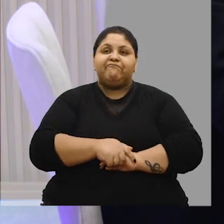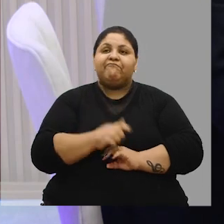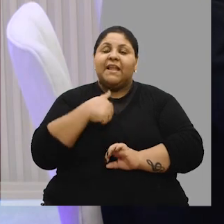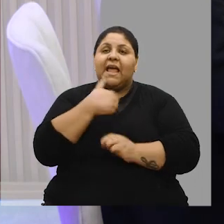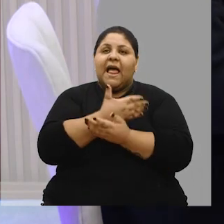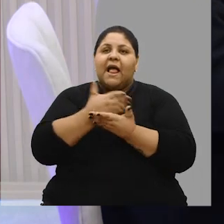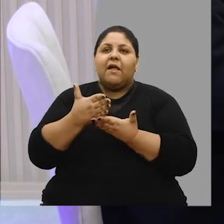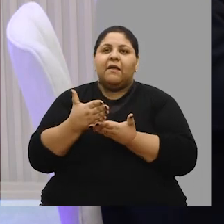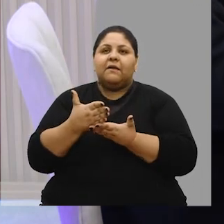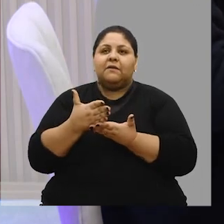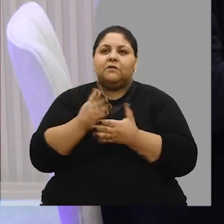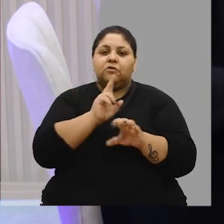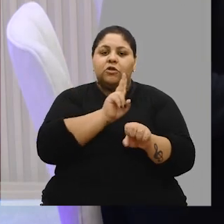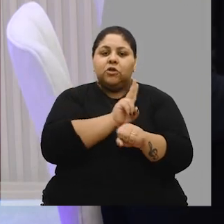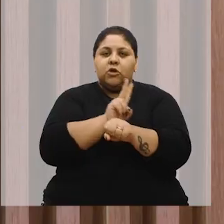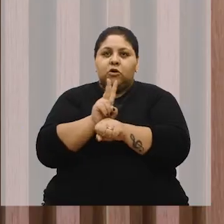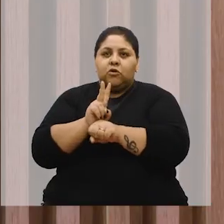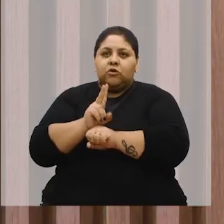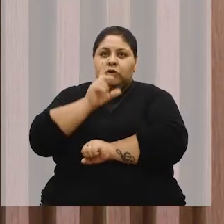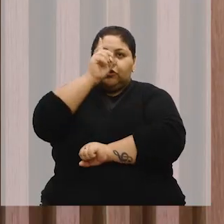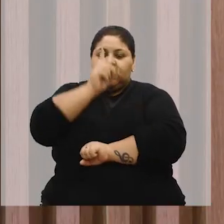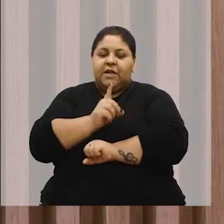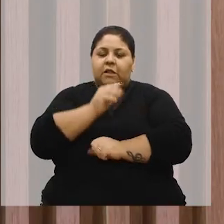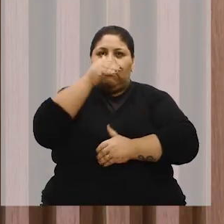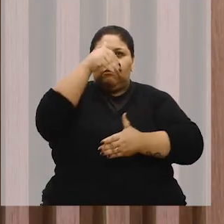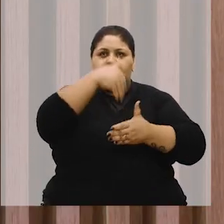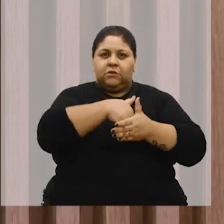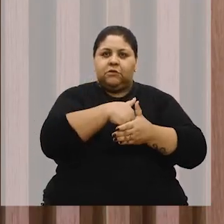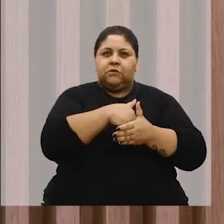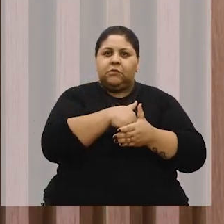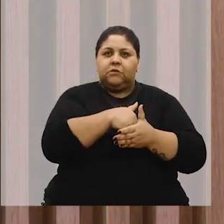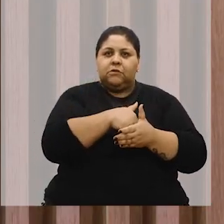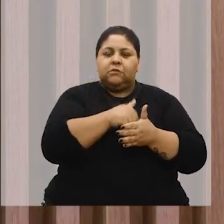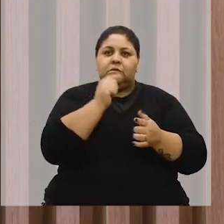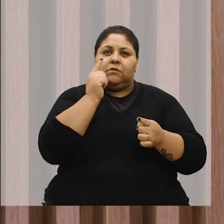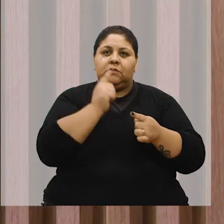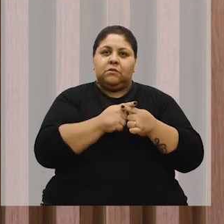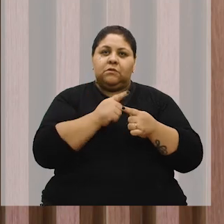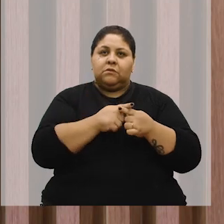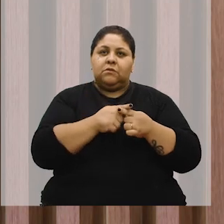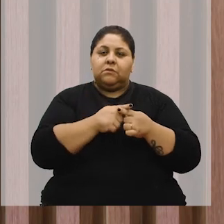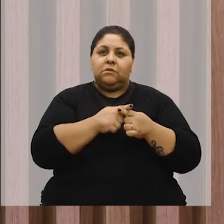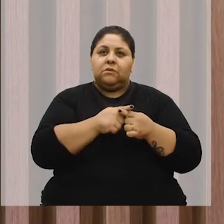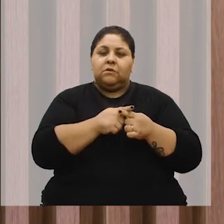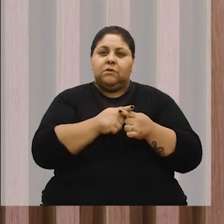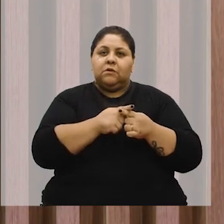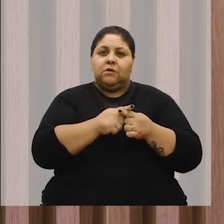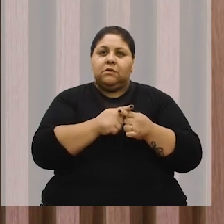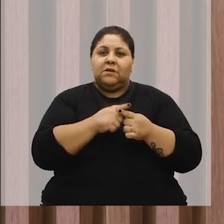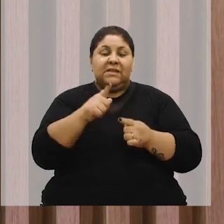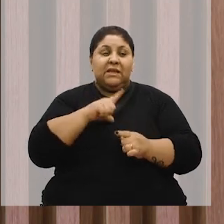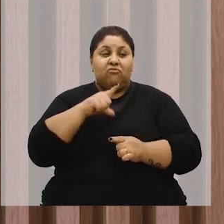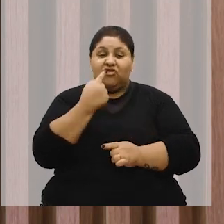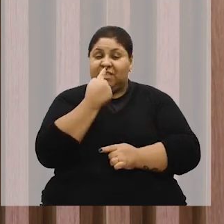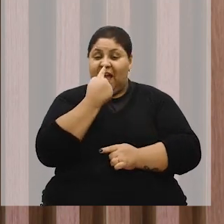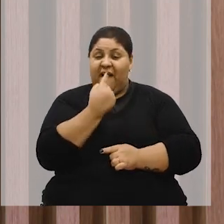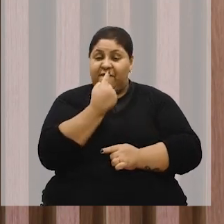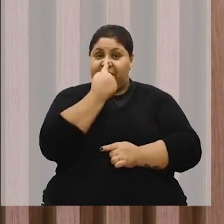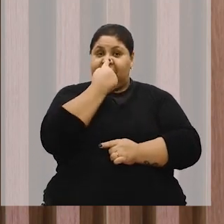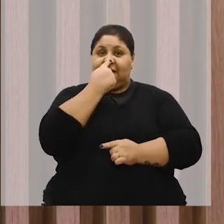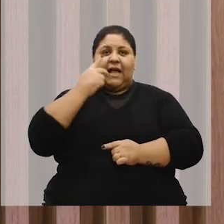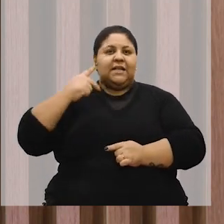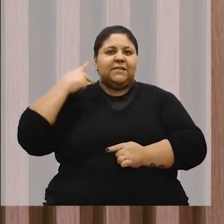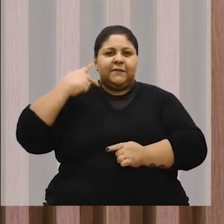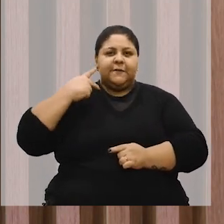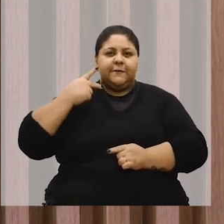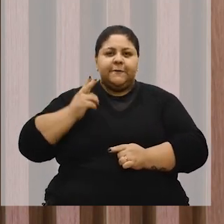Eu comecei a cuidar do direito eleitoral exatamente por ser avessa à política. Porque